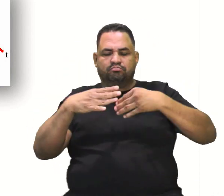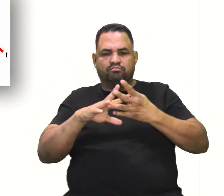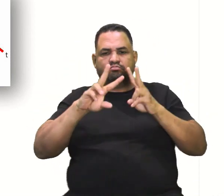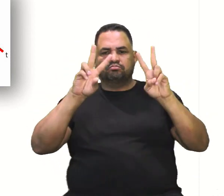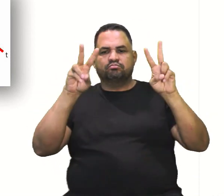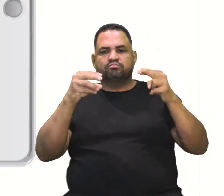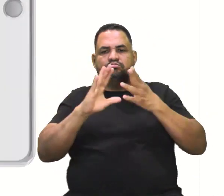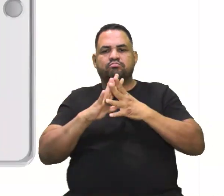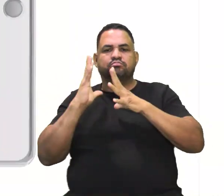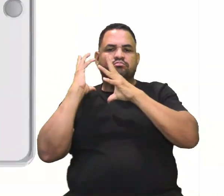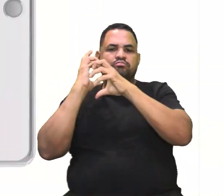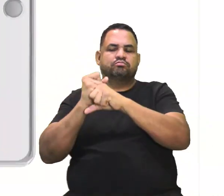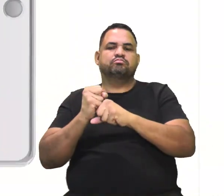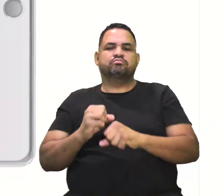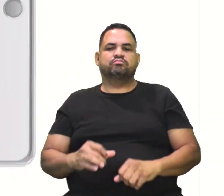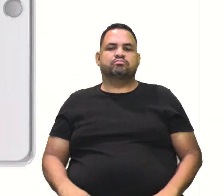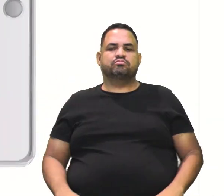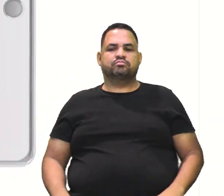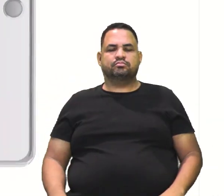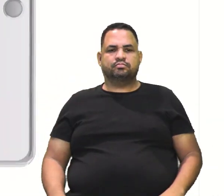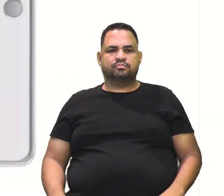assuntos revisados.